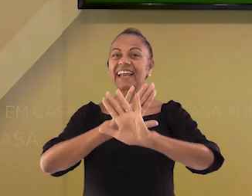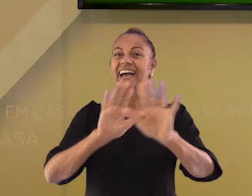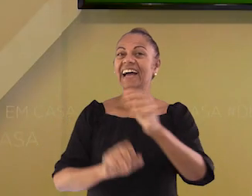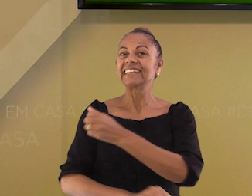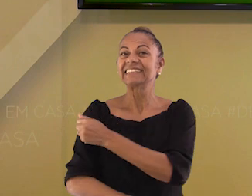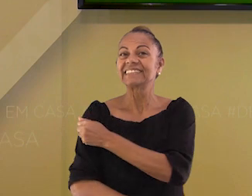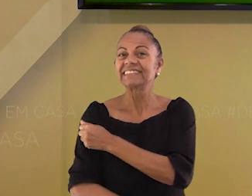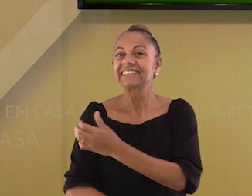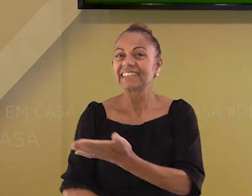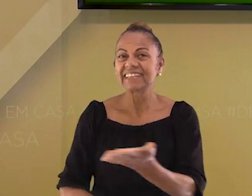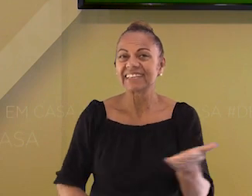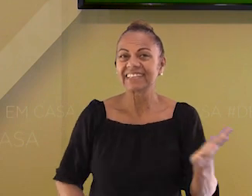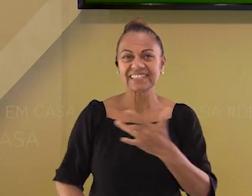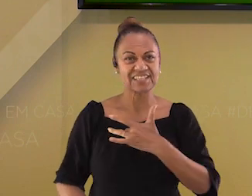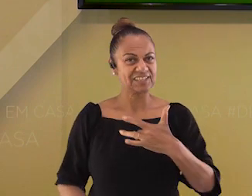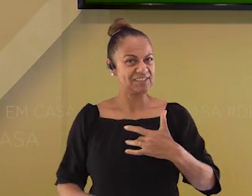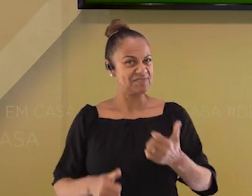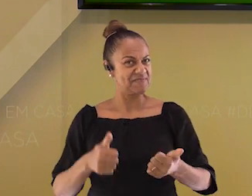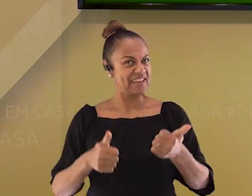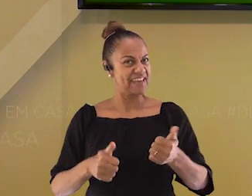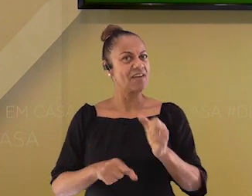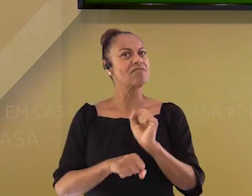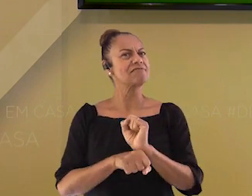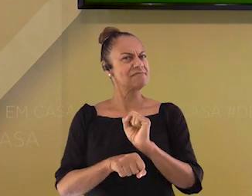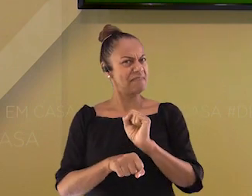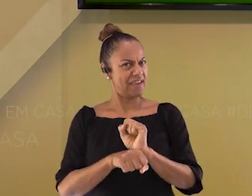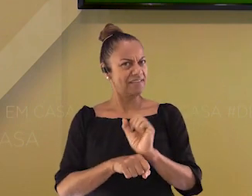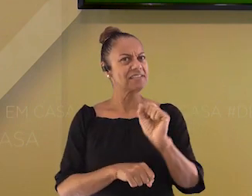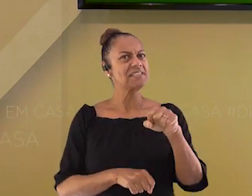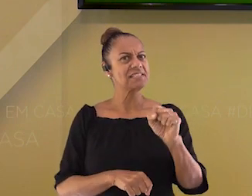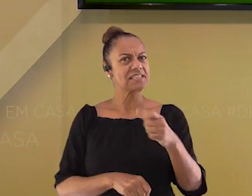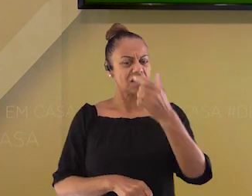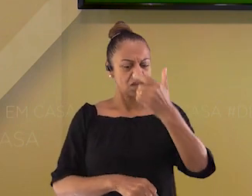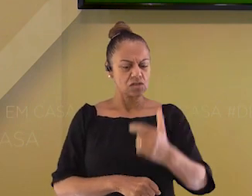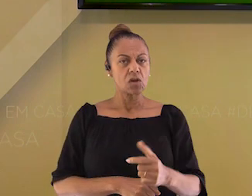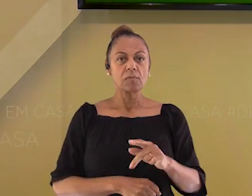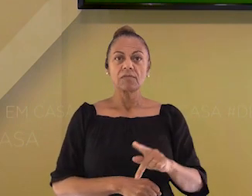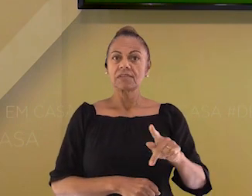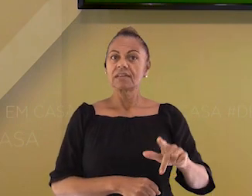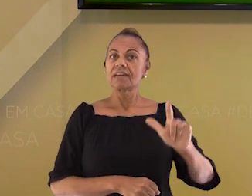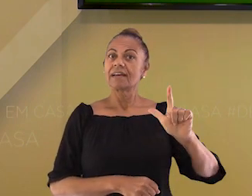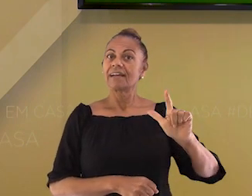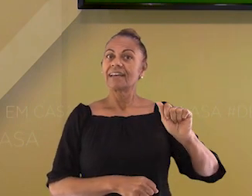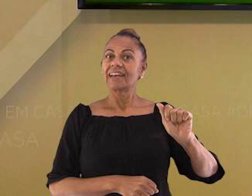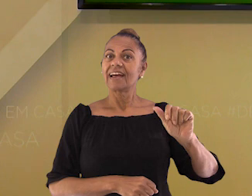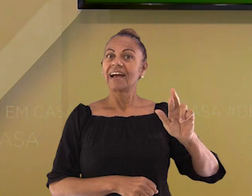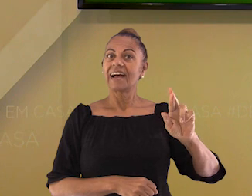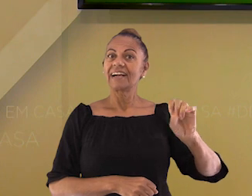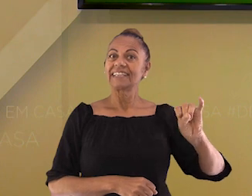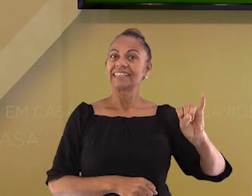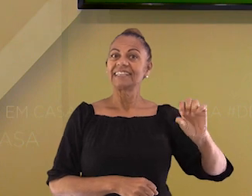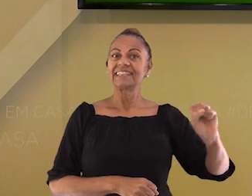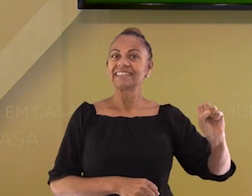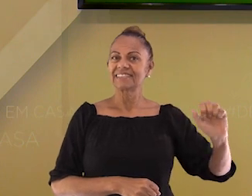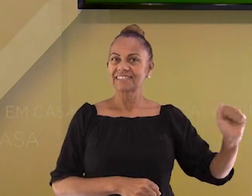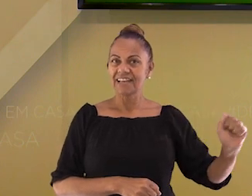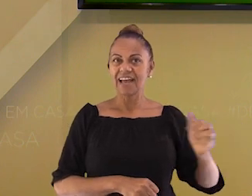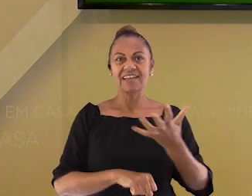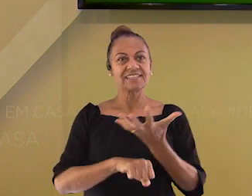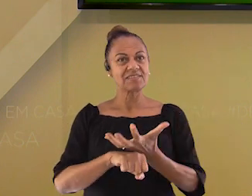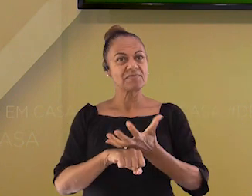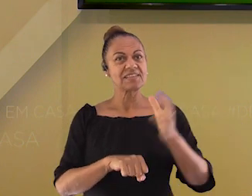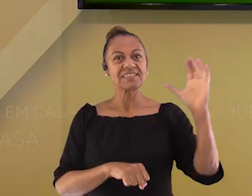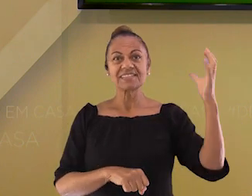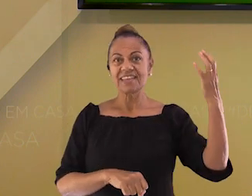Olá, estudantes! Tudo bem com vocês? Espero que sim! Sou a professora Larissa, das disciplinas de Ciências